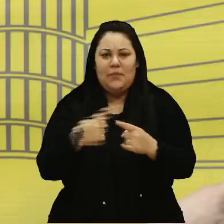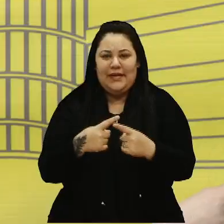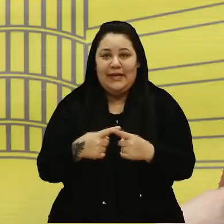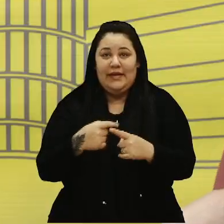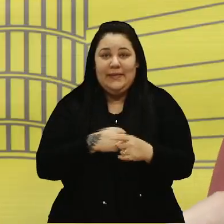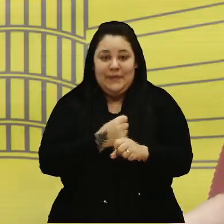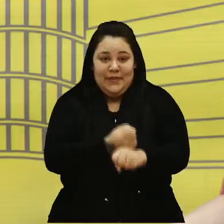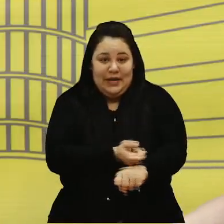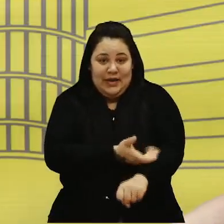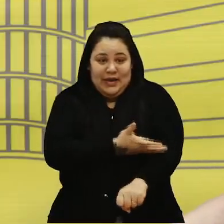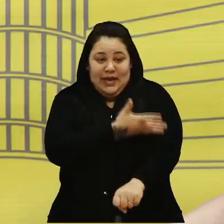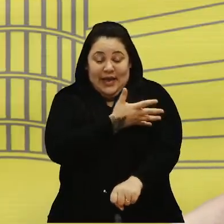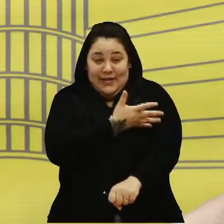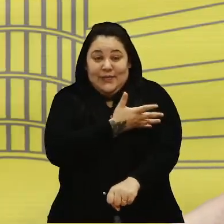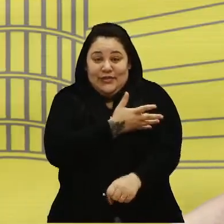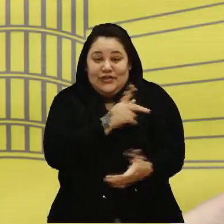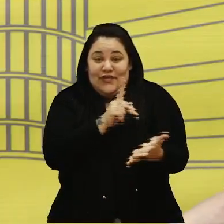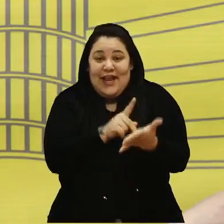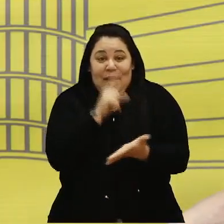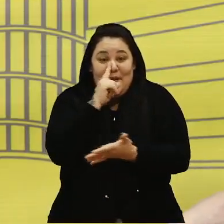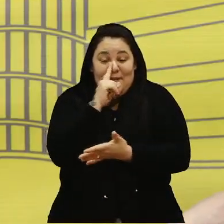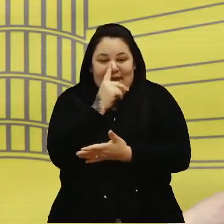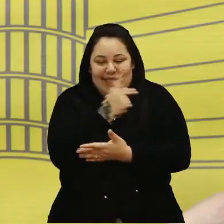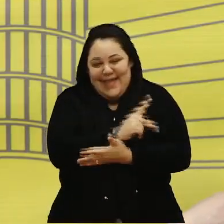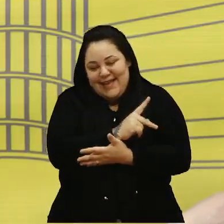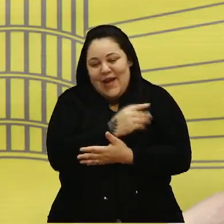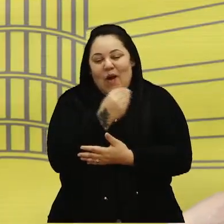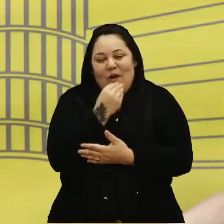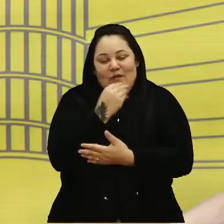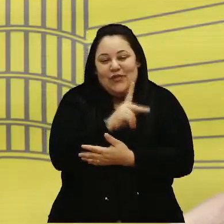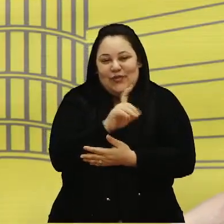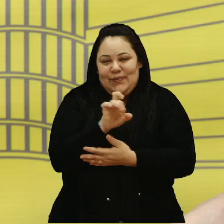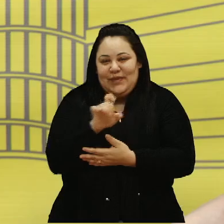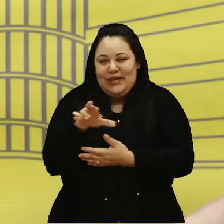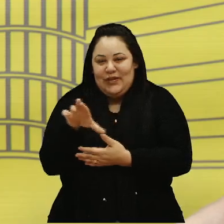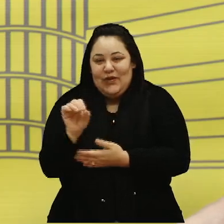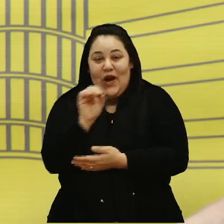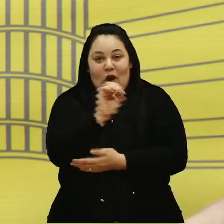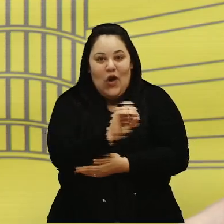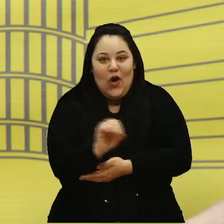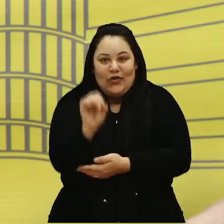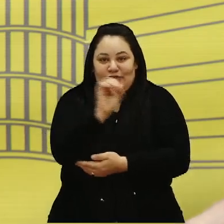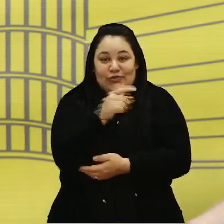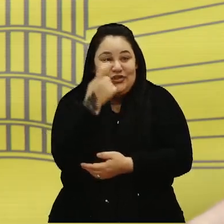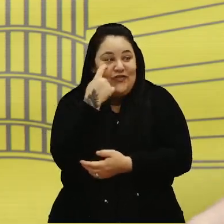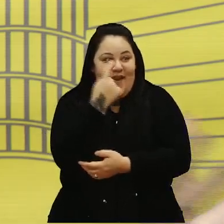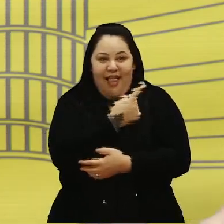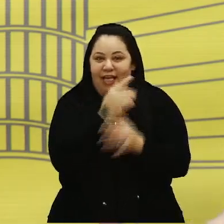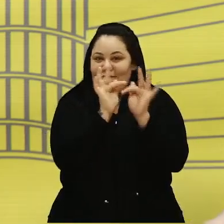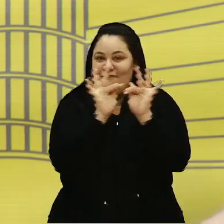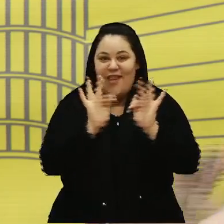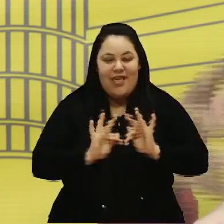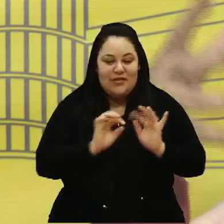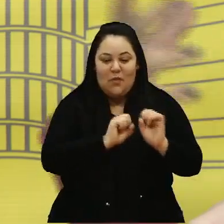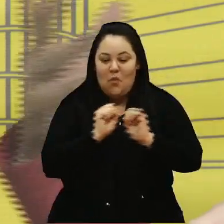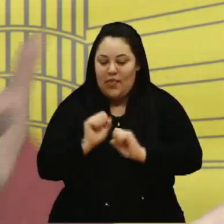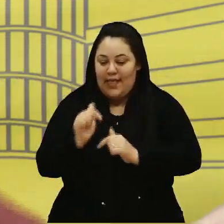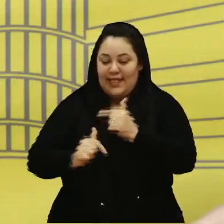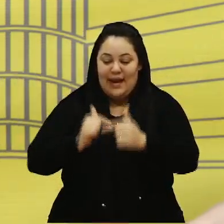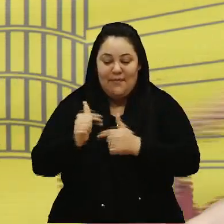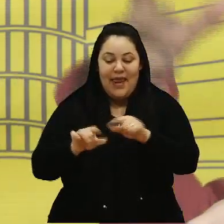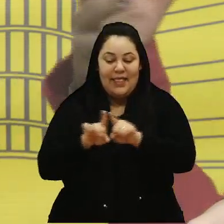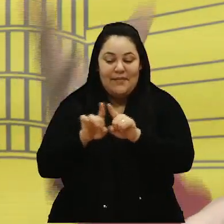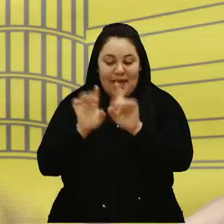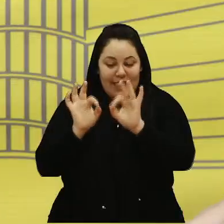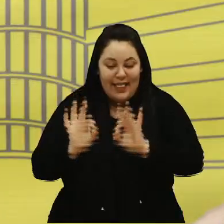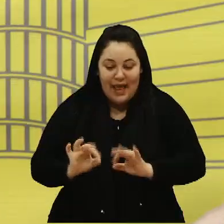ela me emocionou muito, além do Pedro, que é sensacional, né, e de ver o Pedro feliz, podendo trabalhar essa questão dos